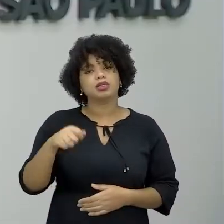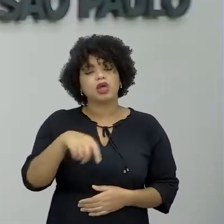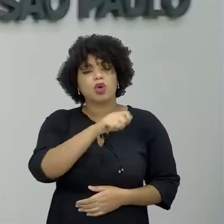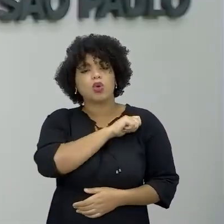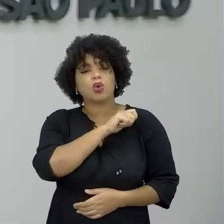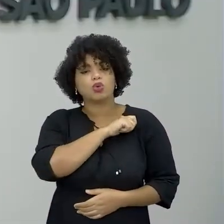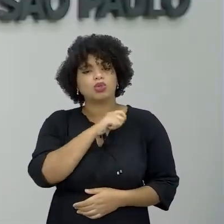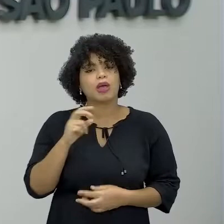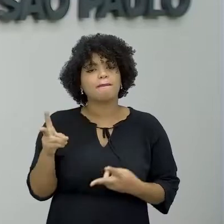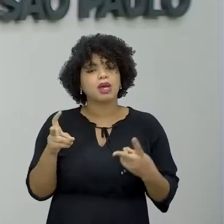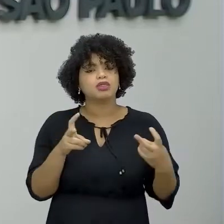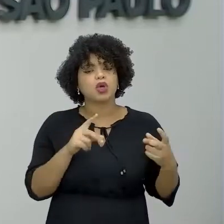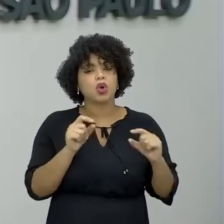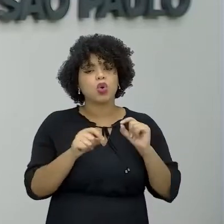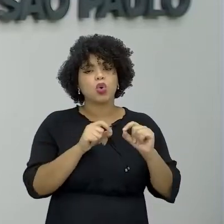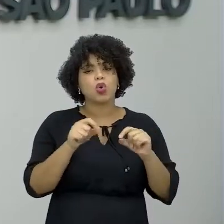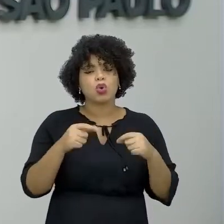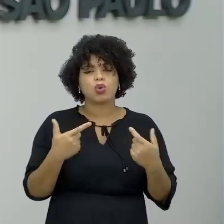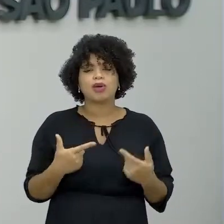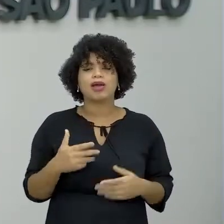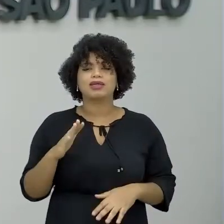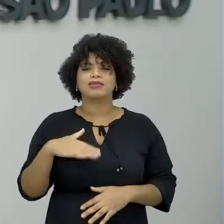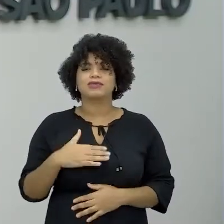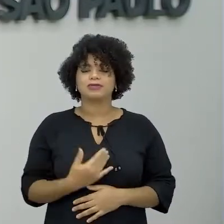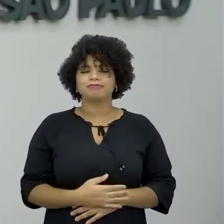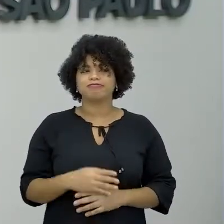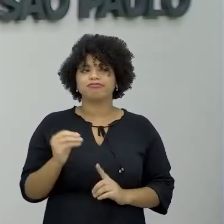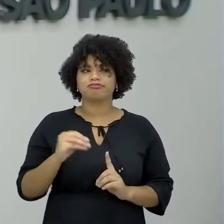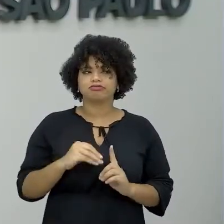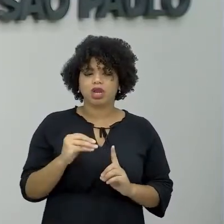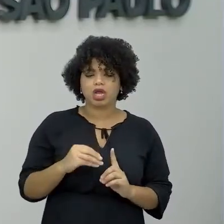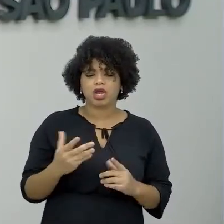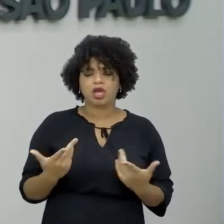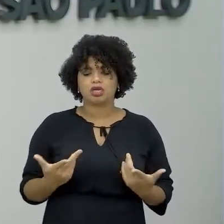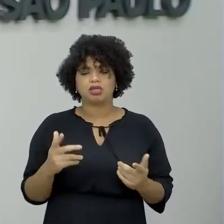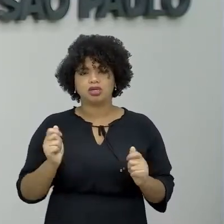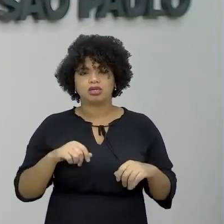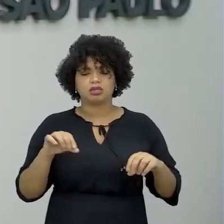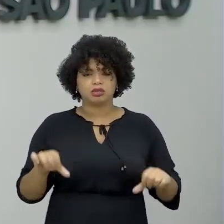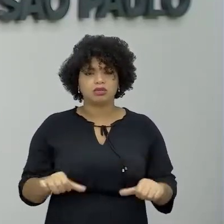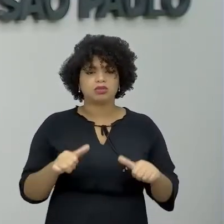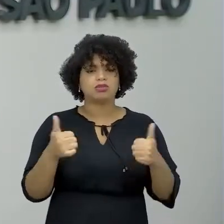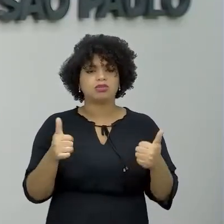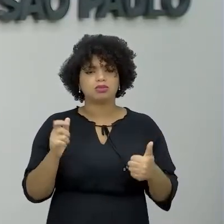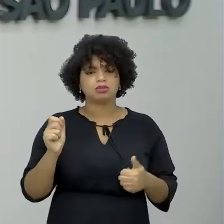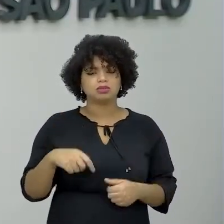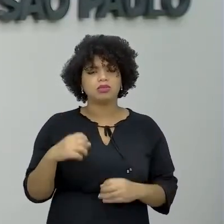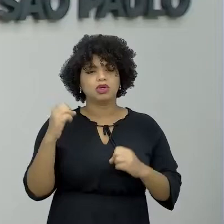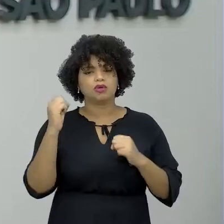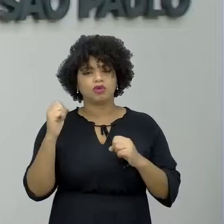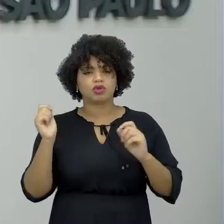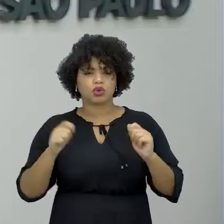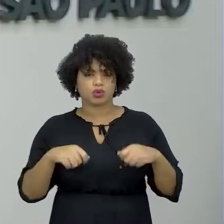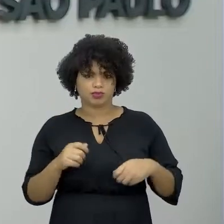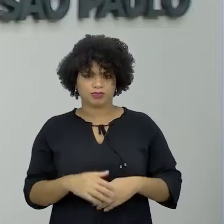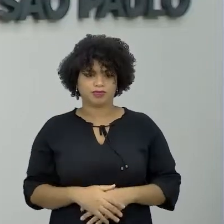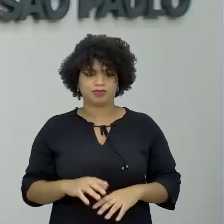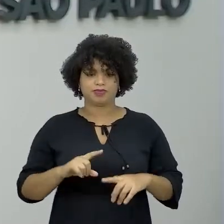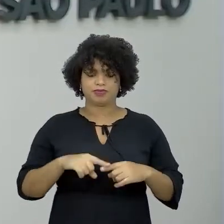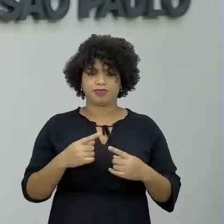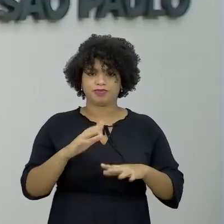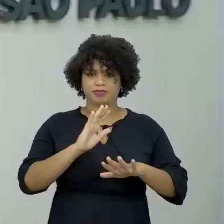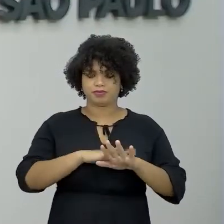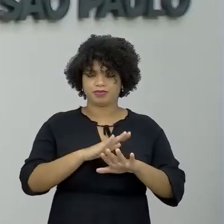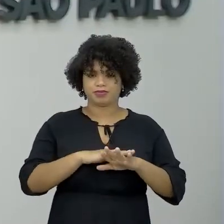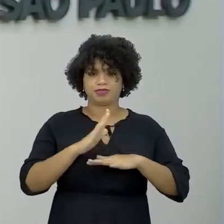começar a perceber nele fraquezas, características, né, que podem ser fraquezas ou forças. E aí, através